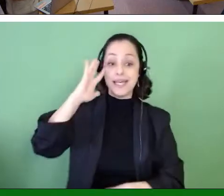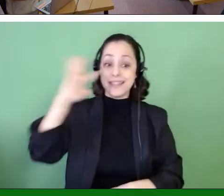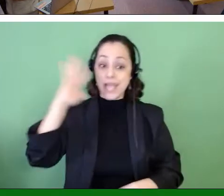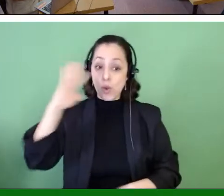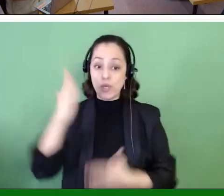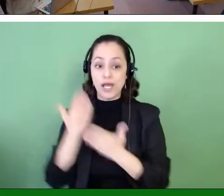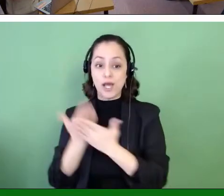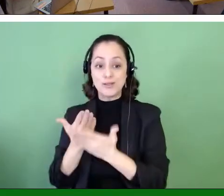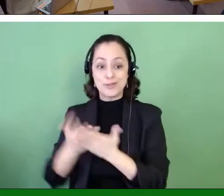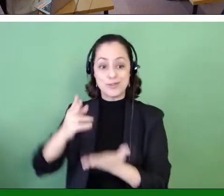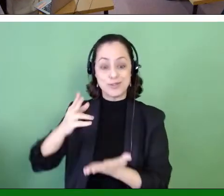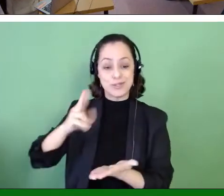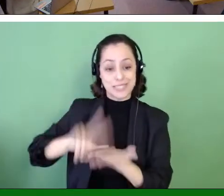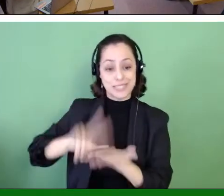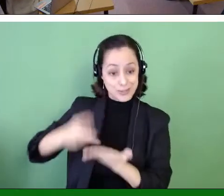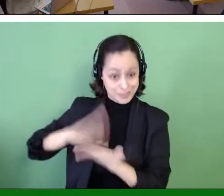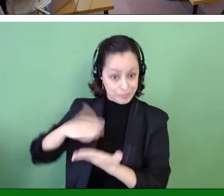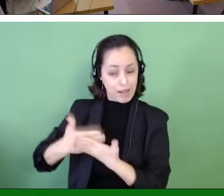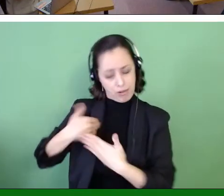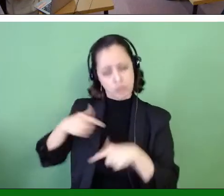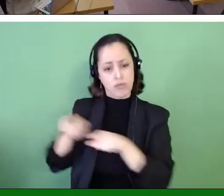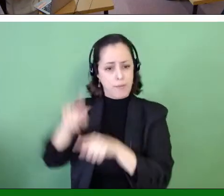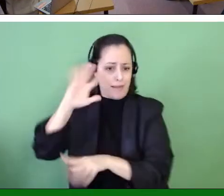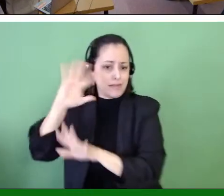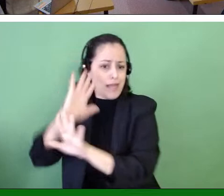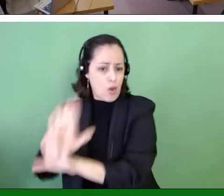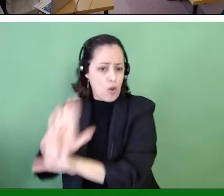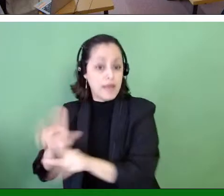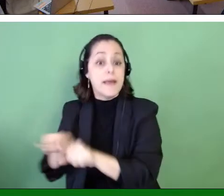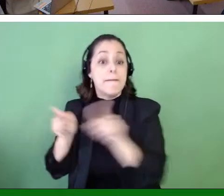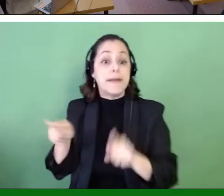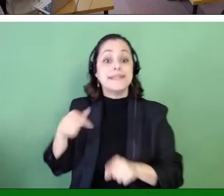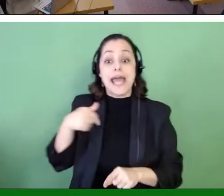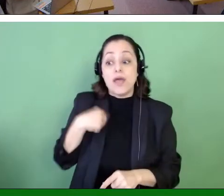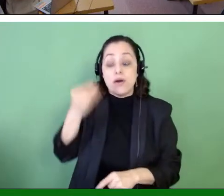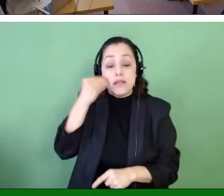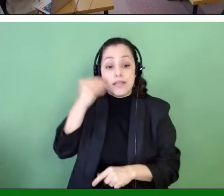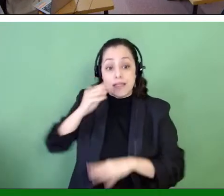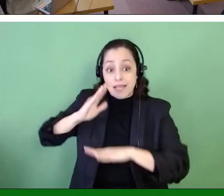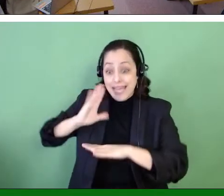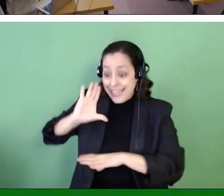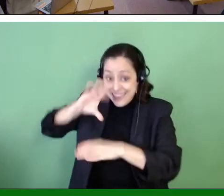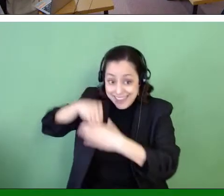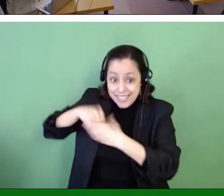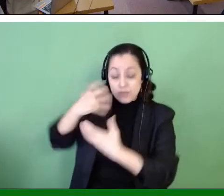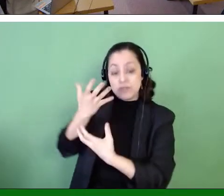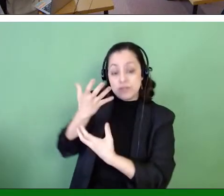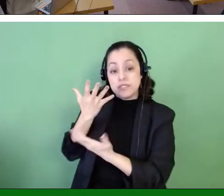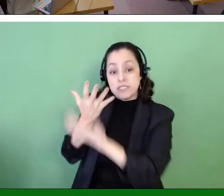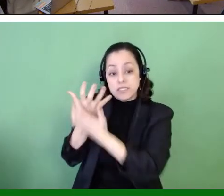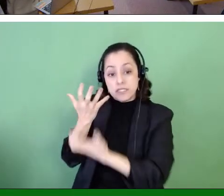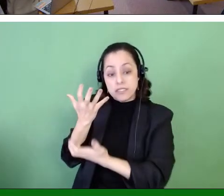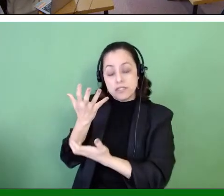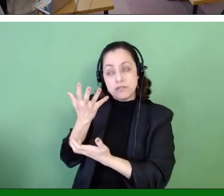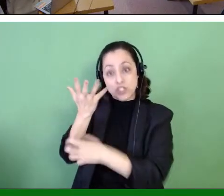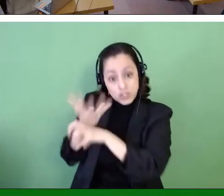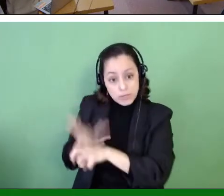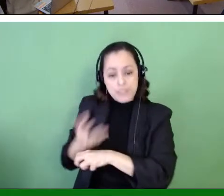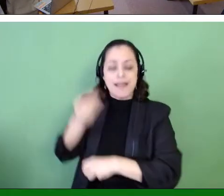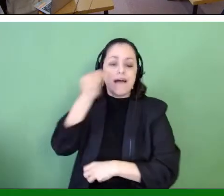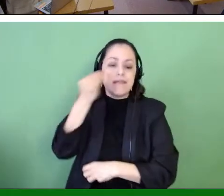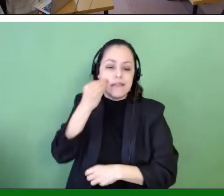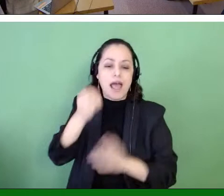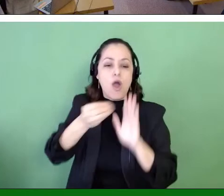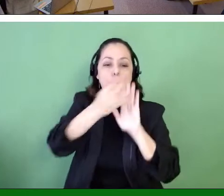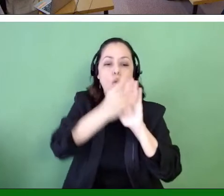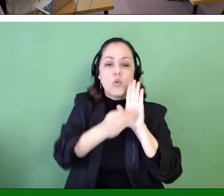tradução e interpretação, e tentar deixar essa disciplina menos teórica e tentar trazer conteúdos mais práticos. E, obviamente, que de